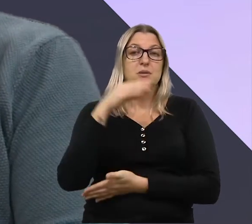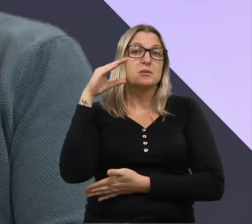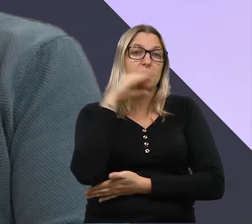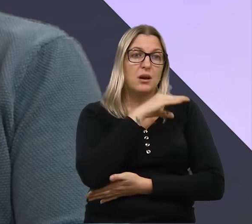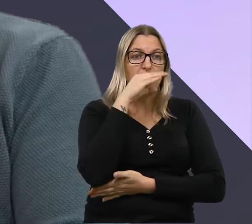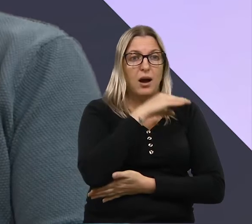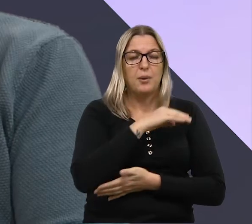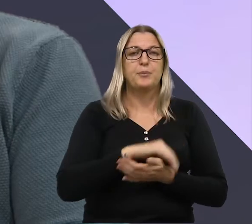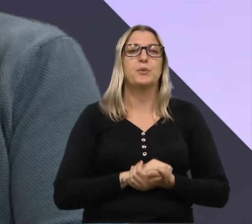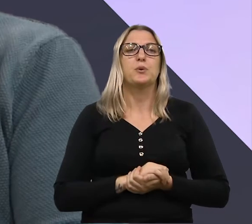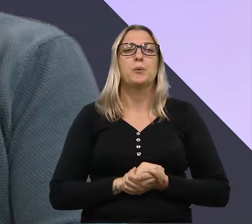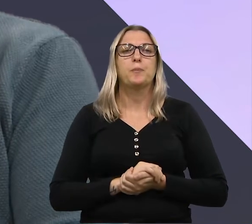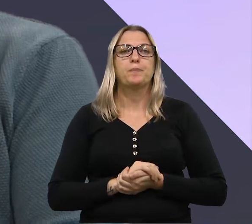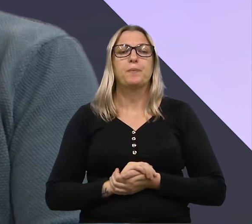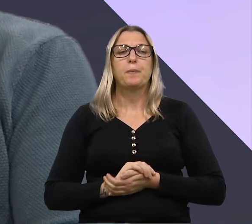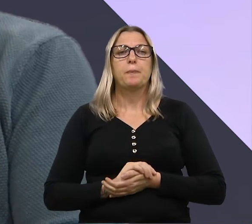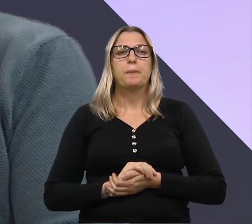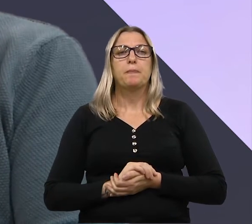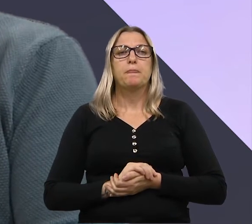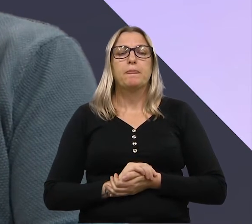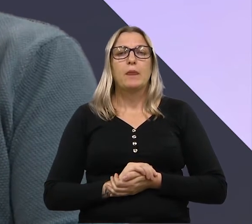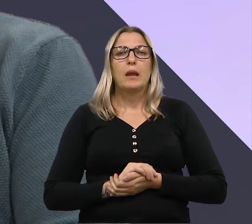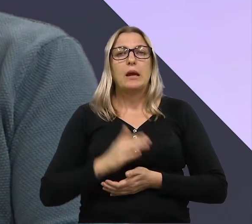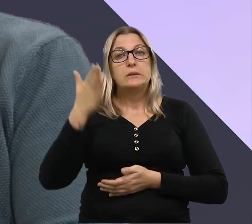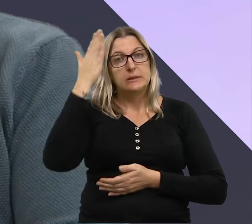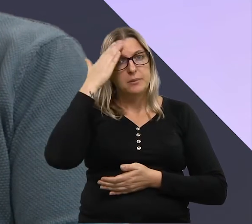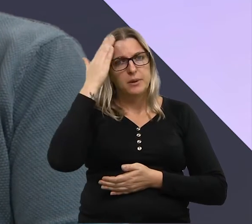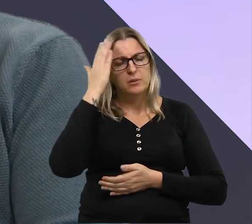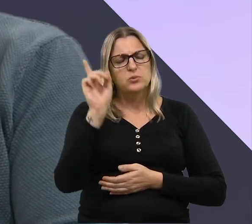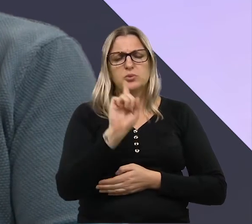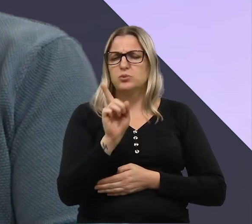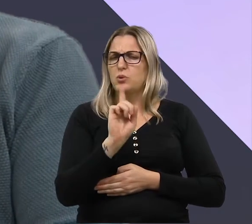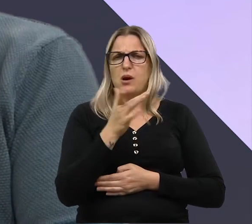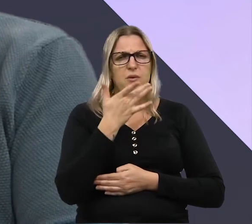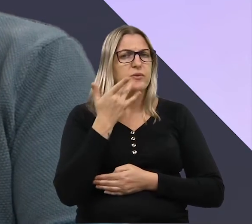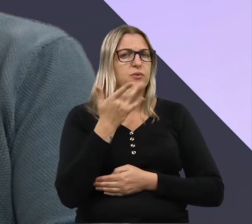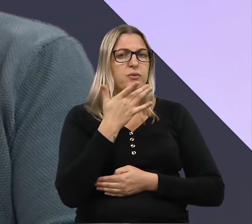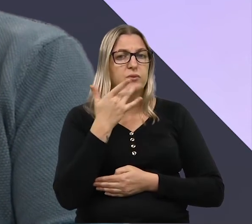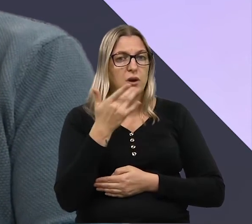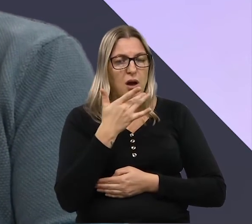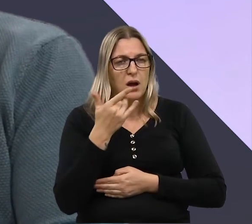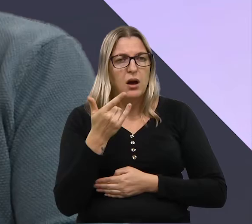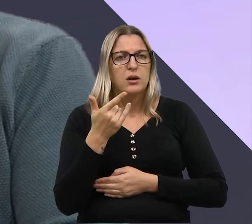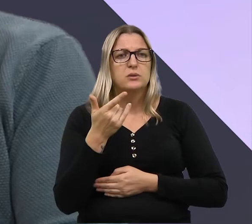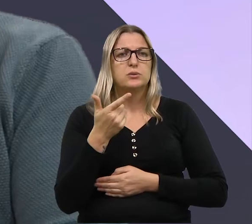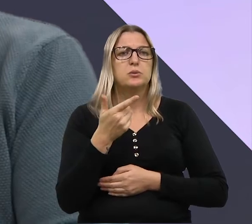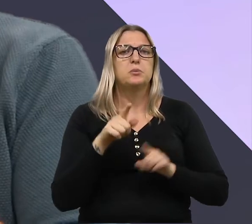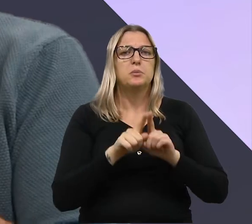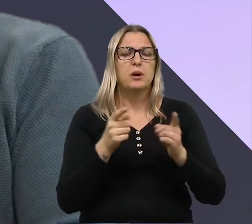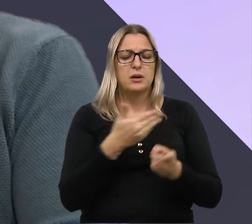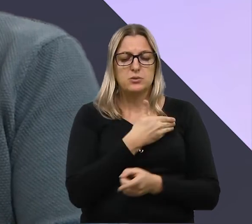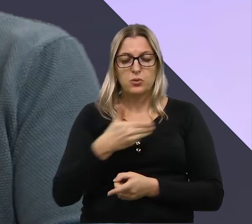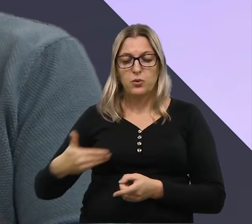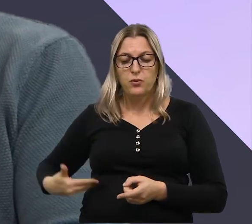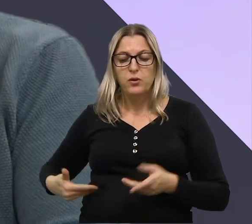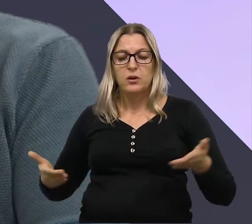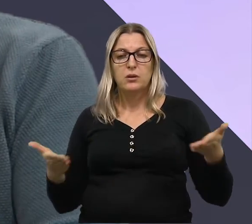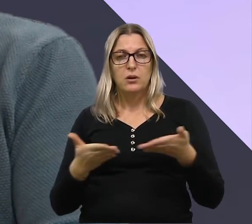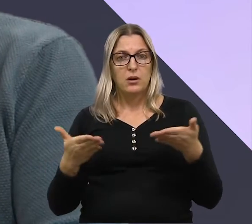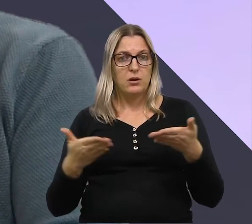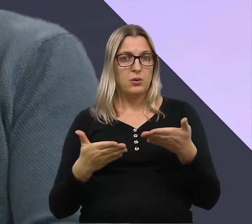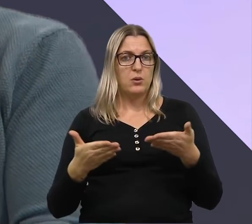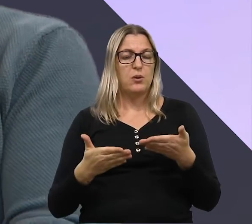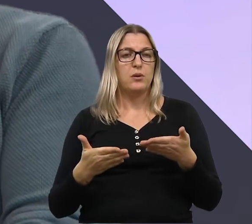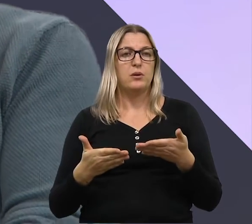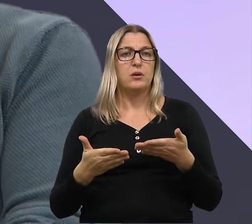e a gente sabe que é algo também não é uma algo fácil nós estamos essa esse governo esse momento